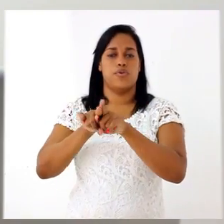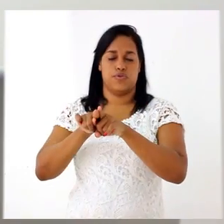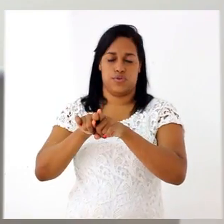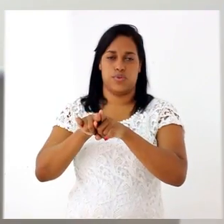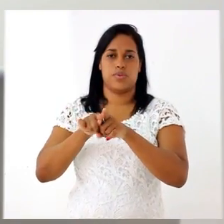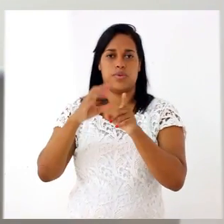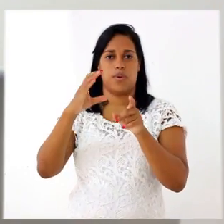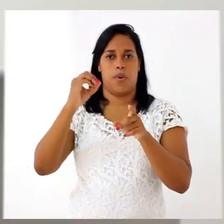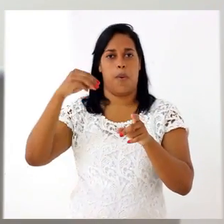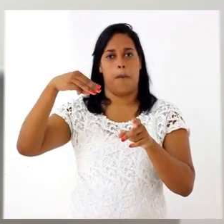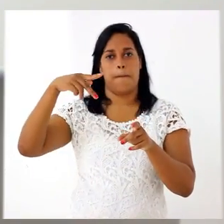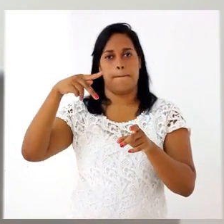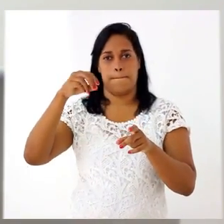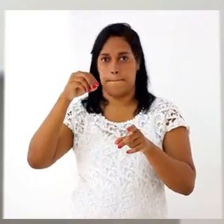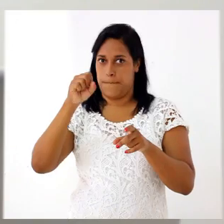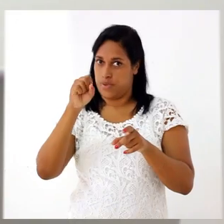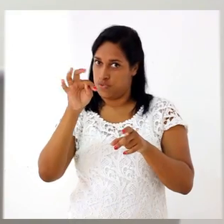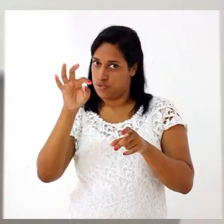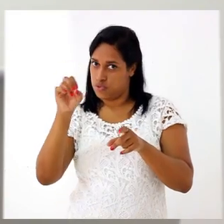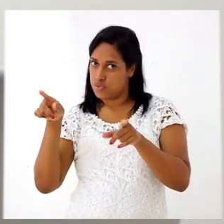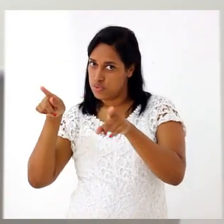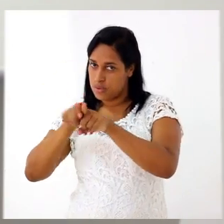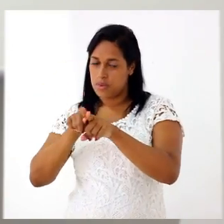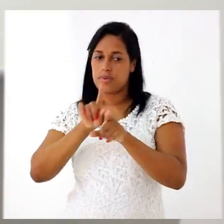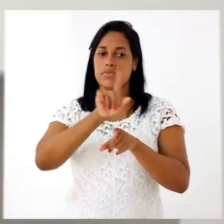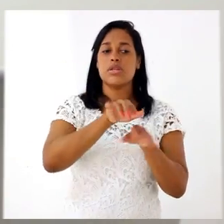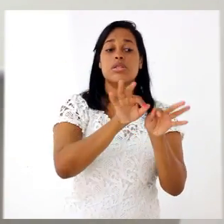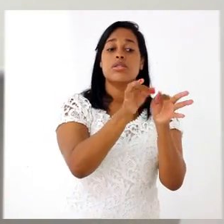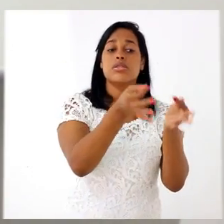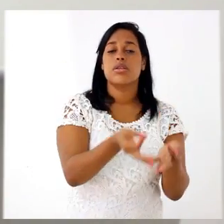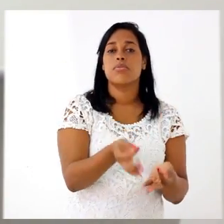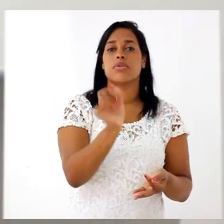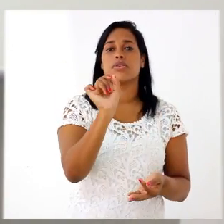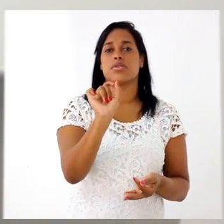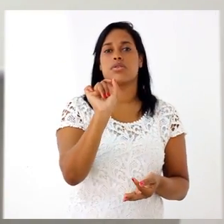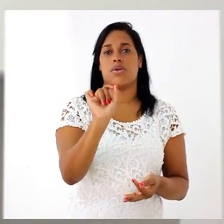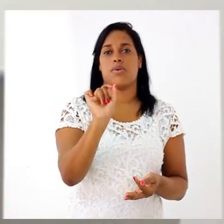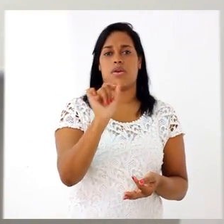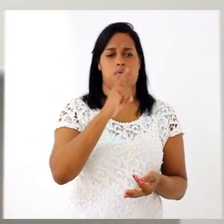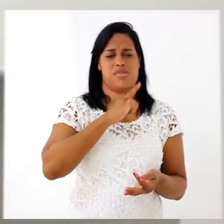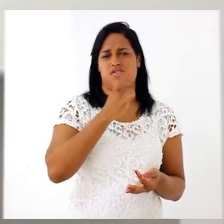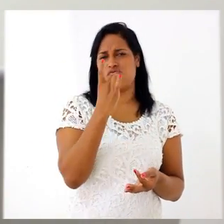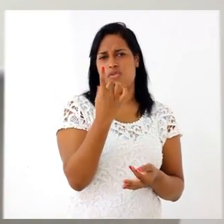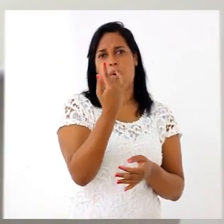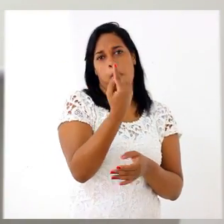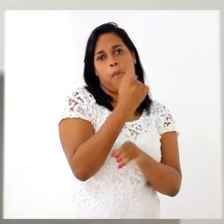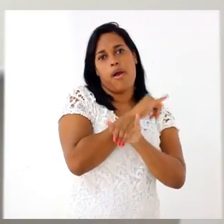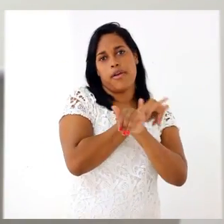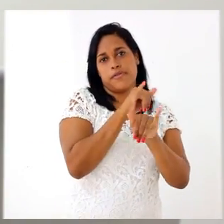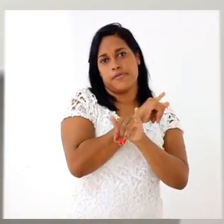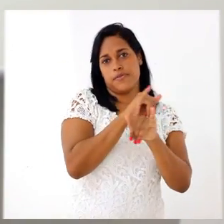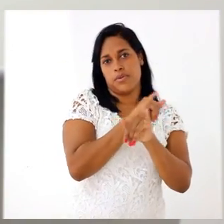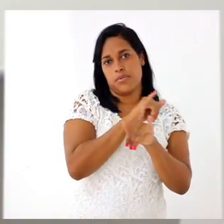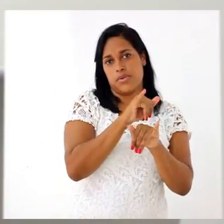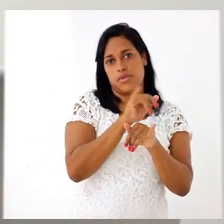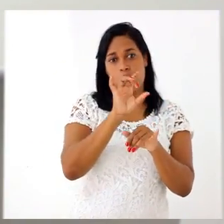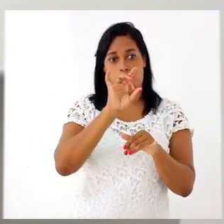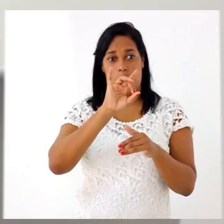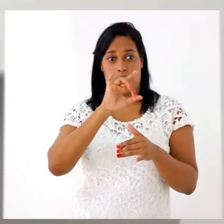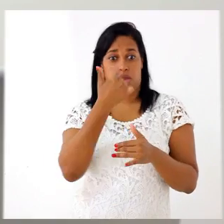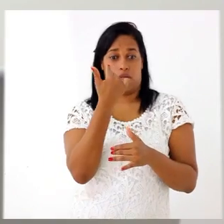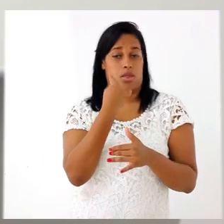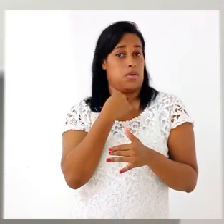o atributo simples? O atributo simples, ao contrário, é quando você tem uma informação apenas, que não é